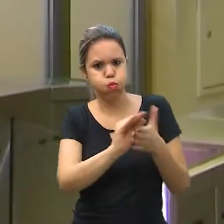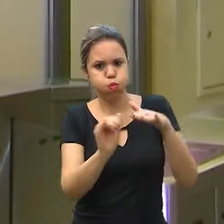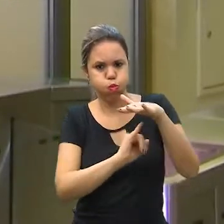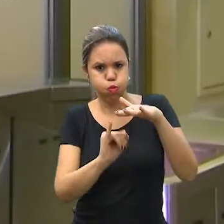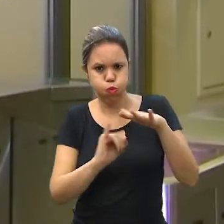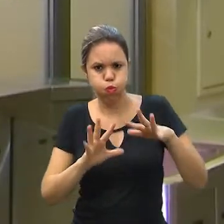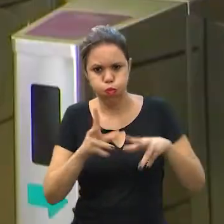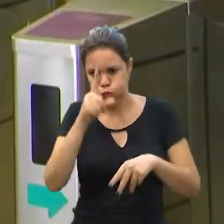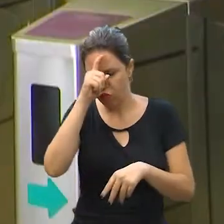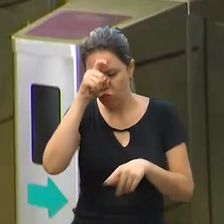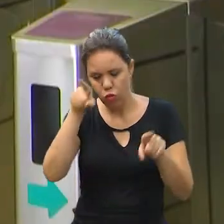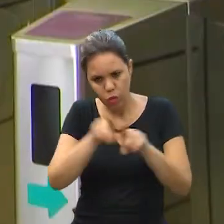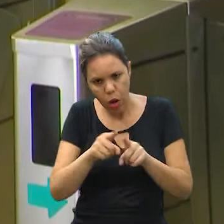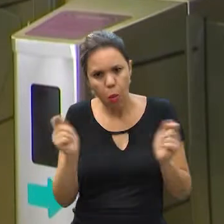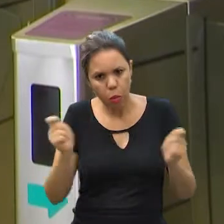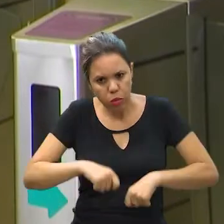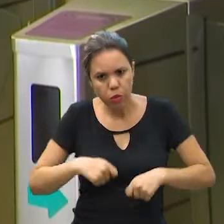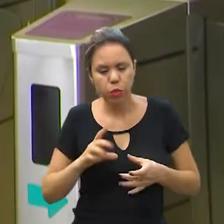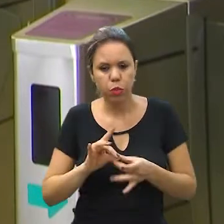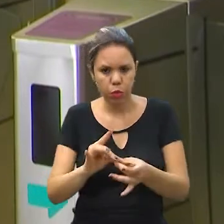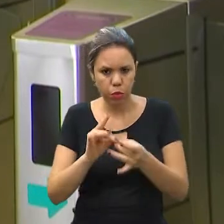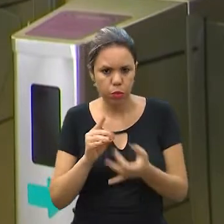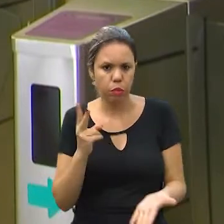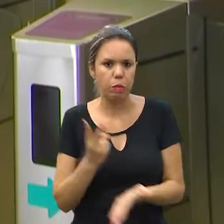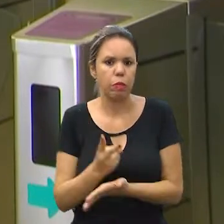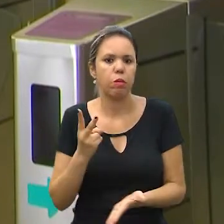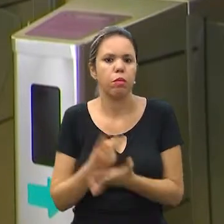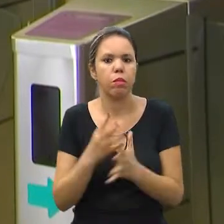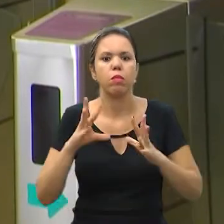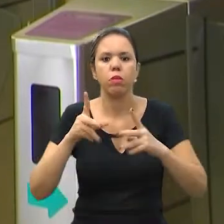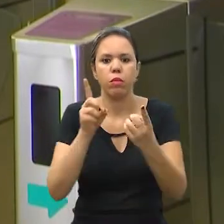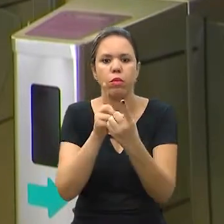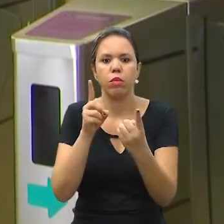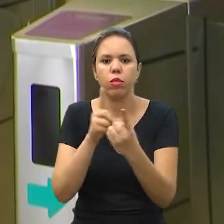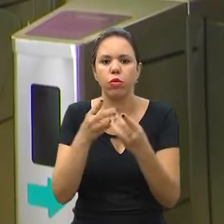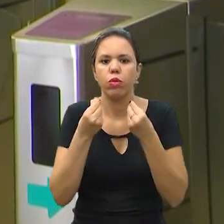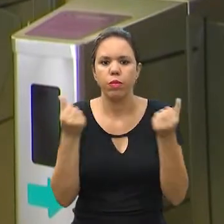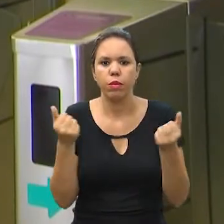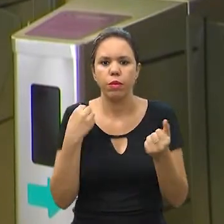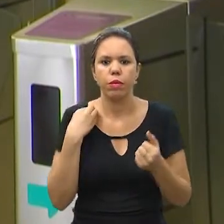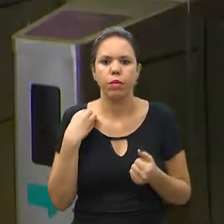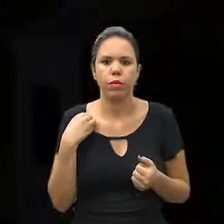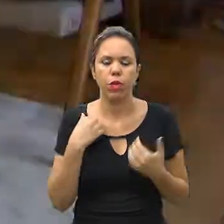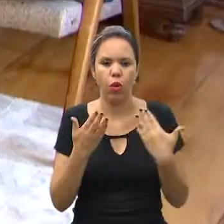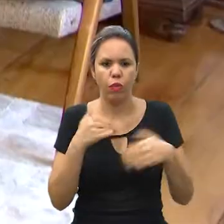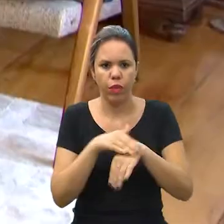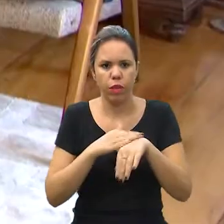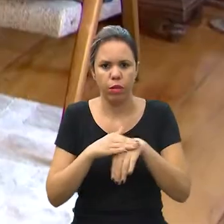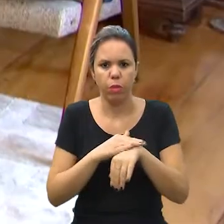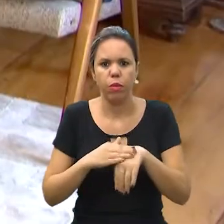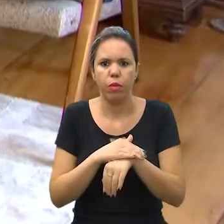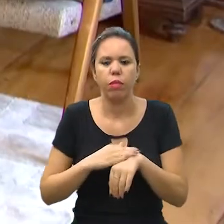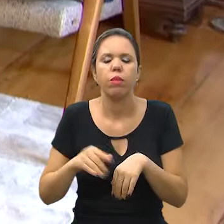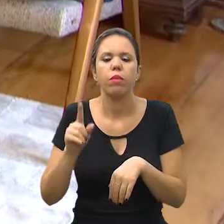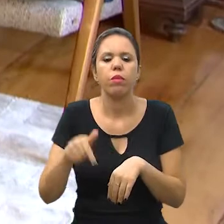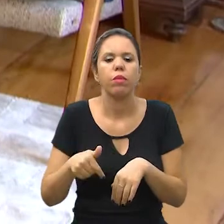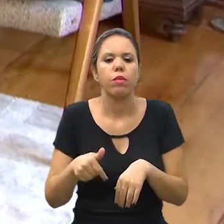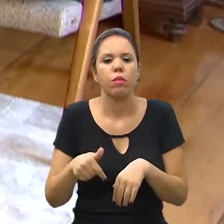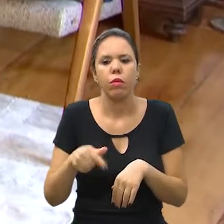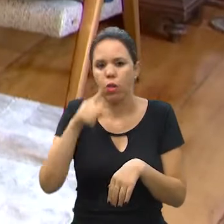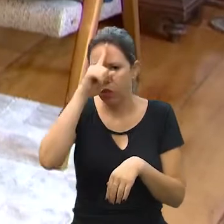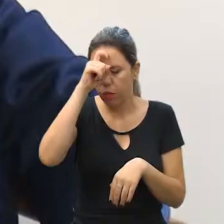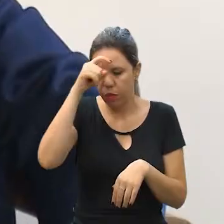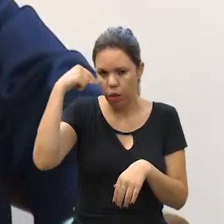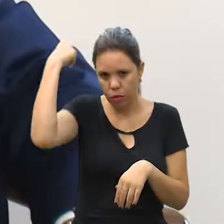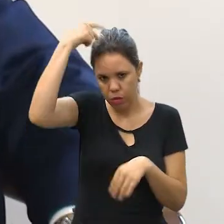às instituições, para que possamos dessa forma manter toda a assistência com qualidade. Conversamos também com o provedor da